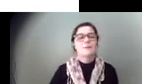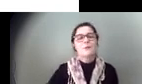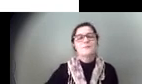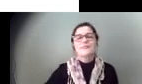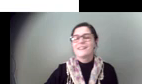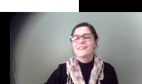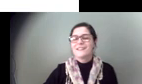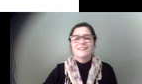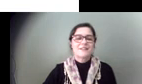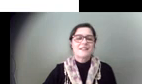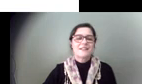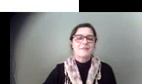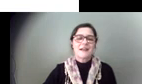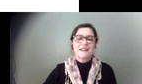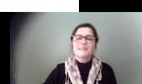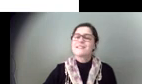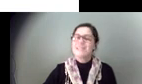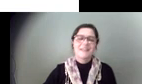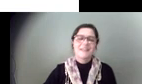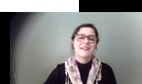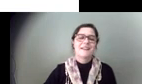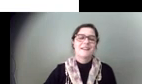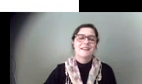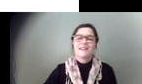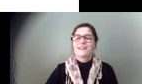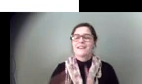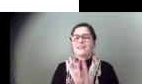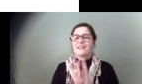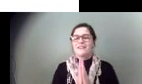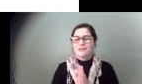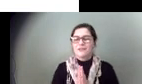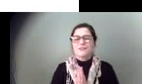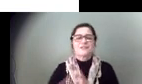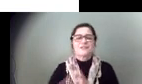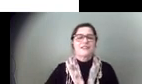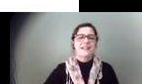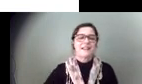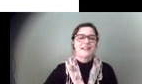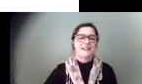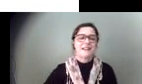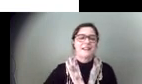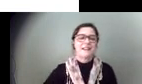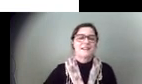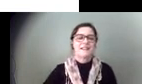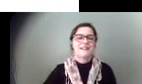Bom? Então, até mais. Fiquem com Deus.